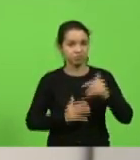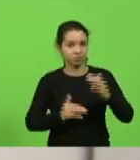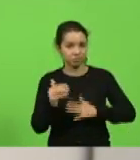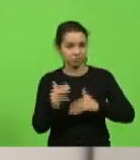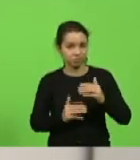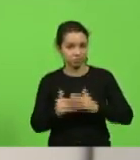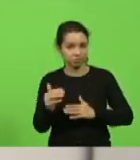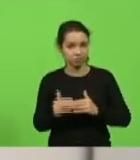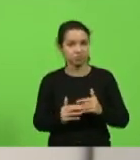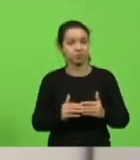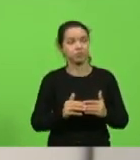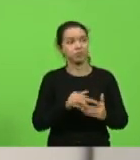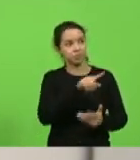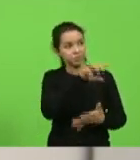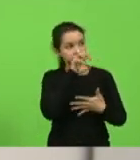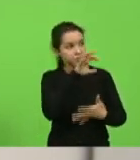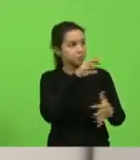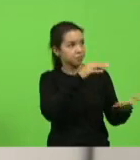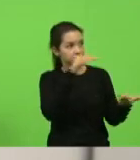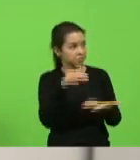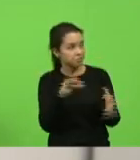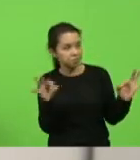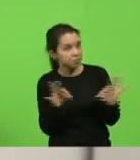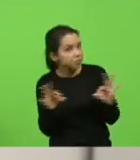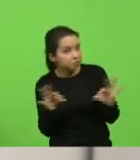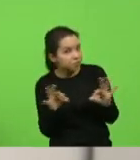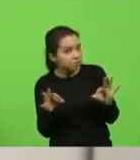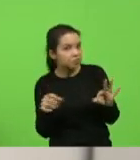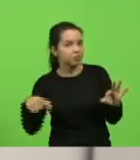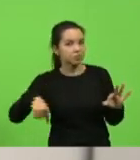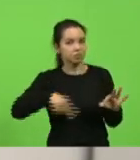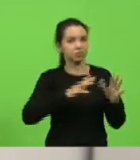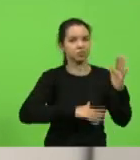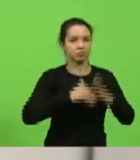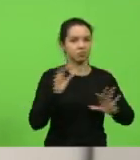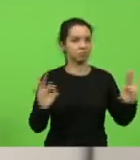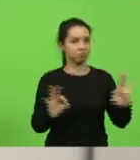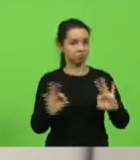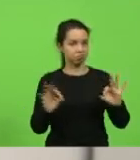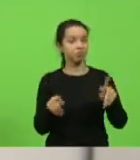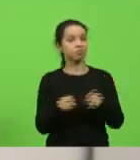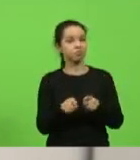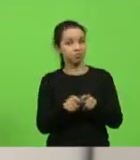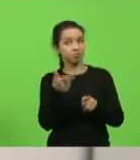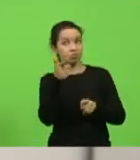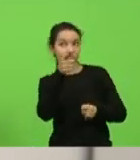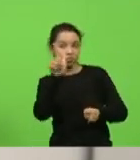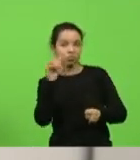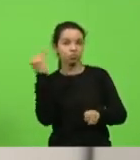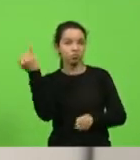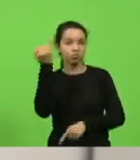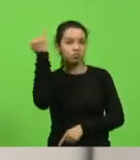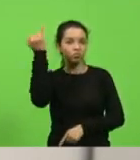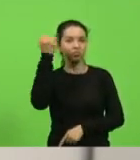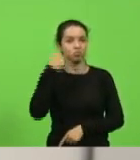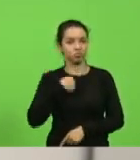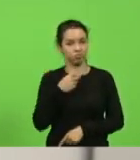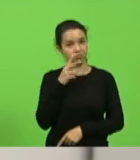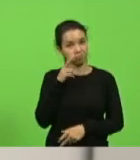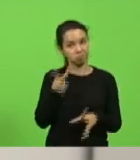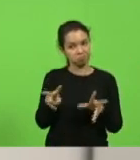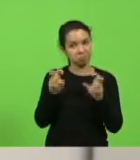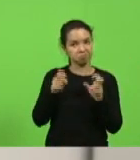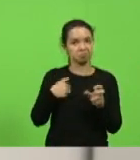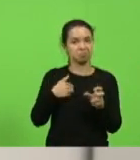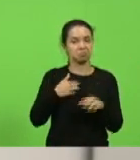respiradores pulmonares não chegaram e que não chegariam, há uma outra questão de suma importância, ao meu ver. Na